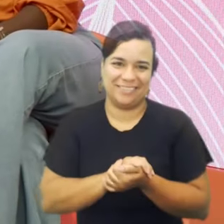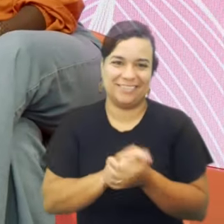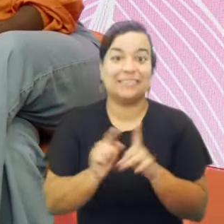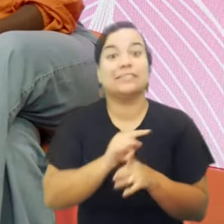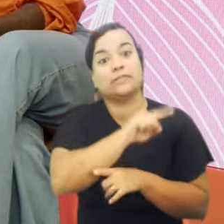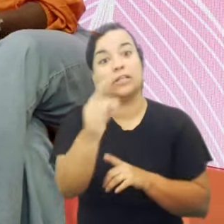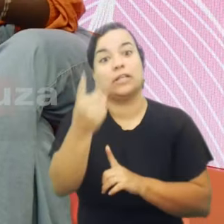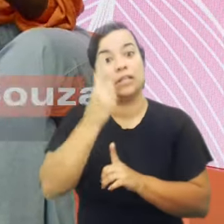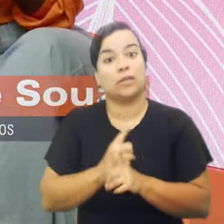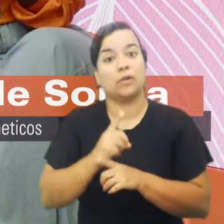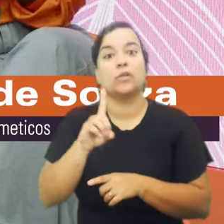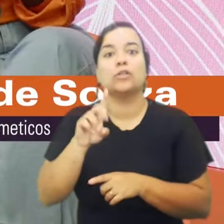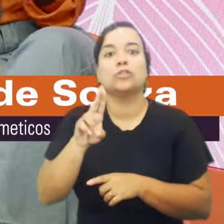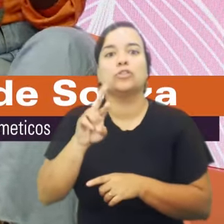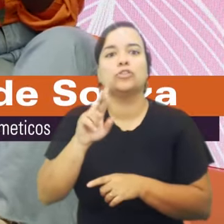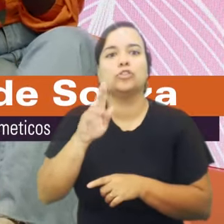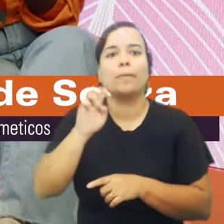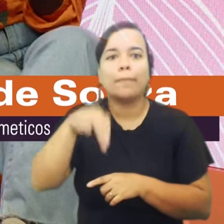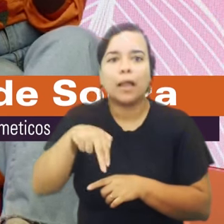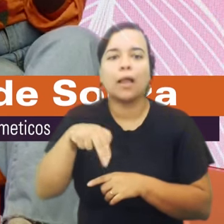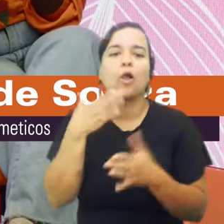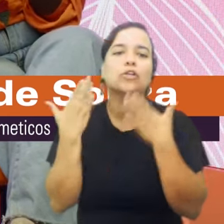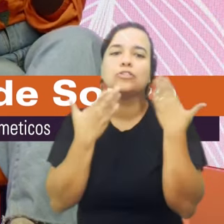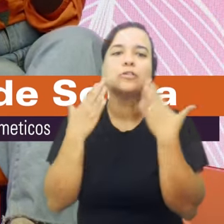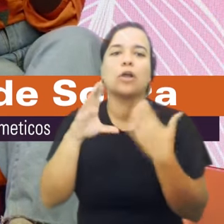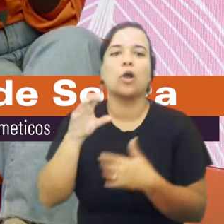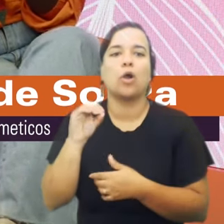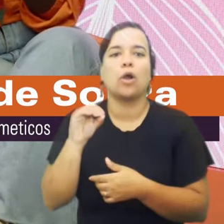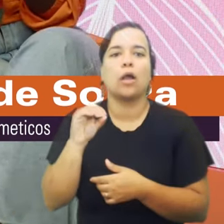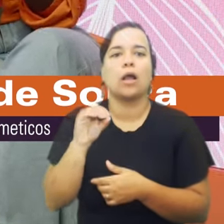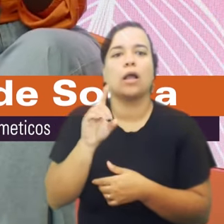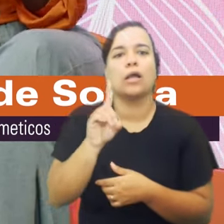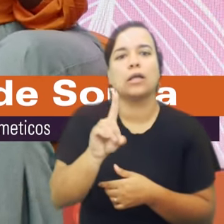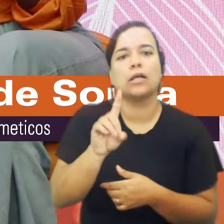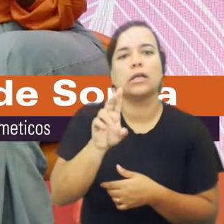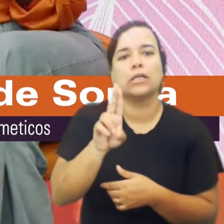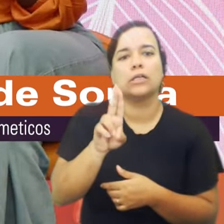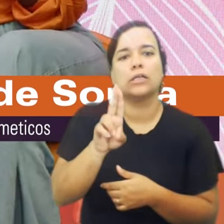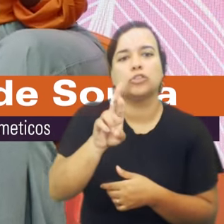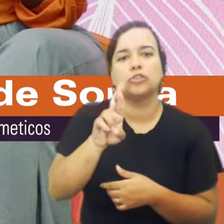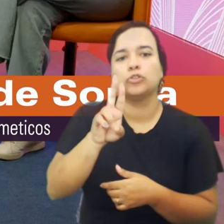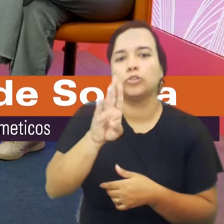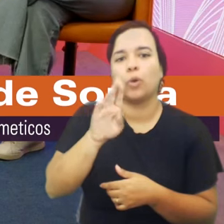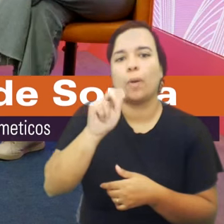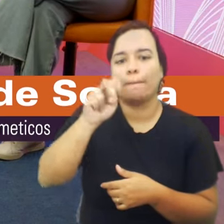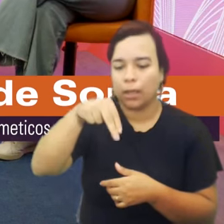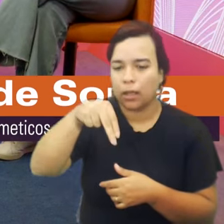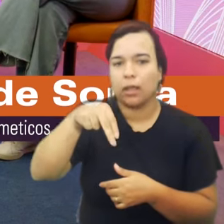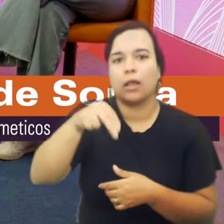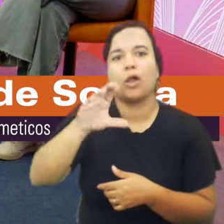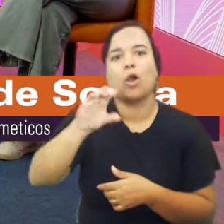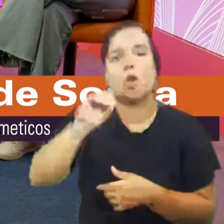Bom, vocês encontram a Durban como Durban Cosméticos no Instagram. É com N de navio, né? Isso, com N de navio. Durban com N de